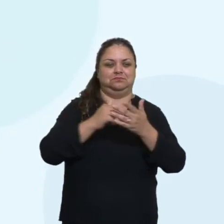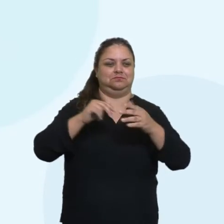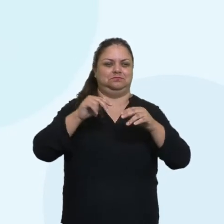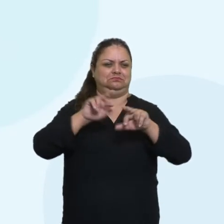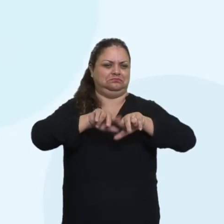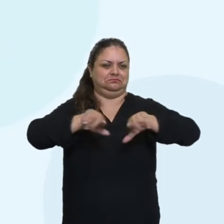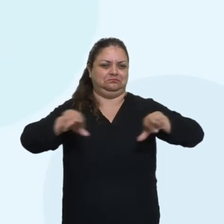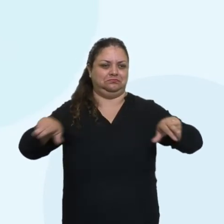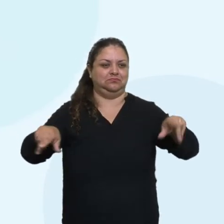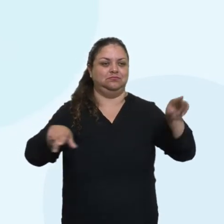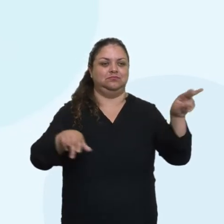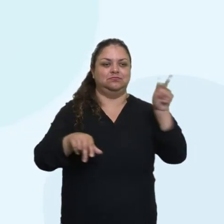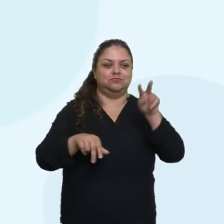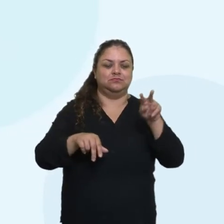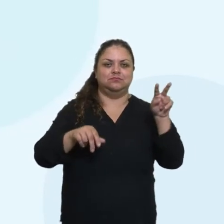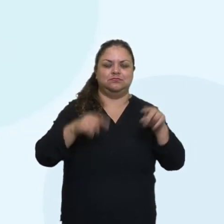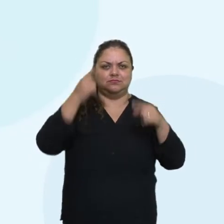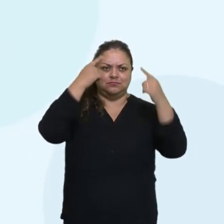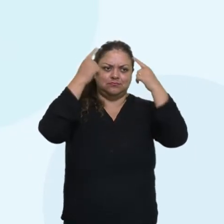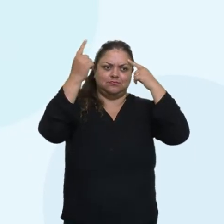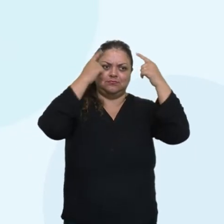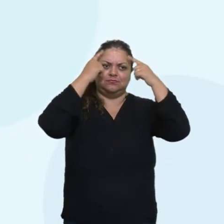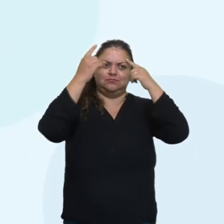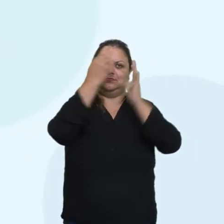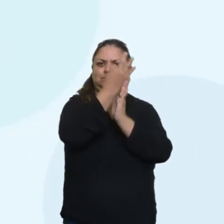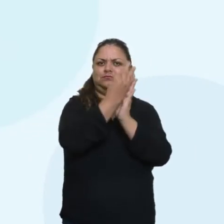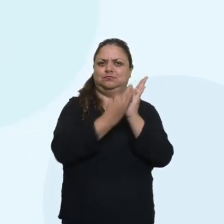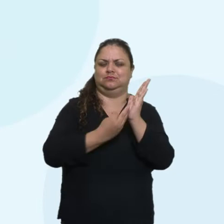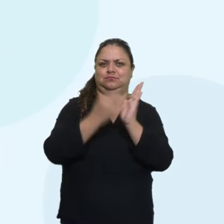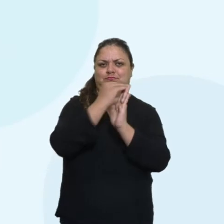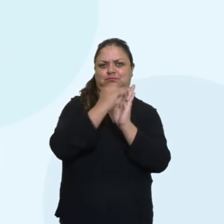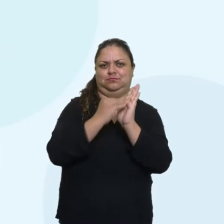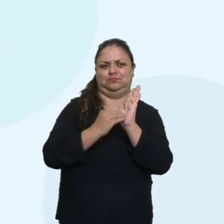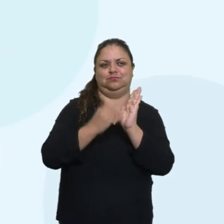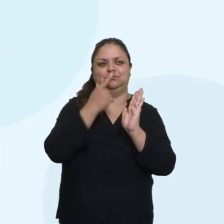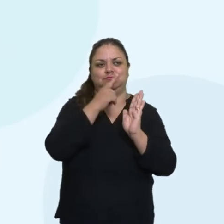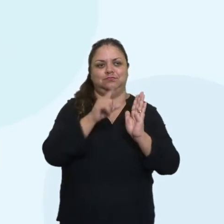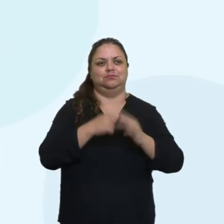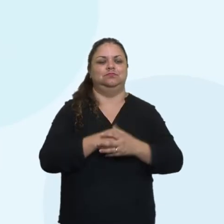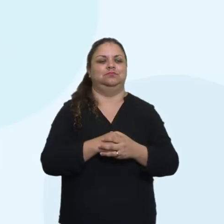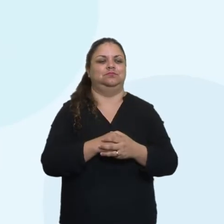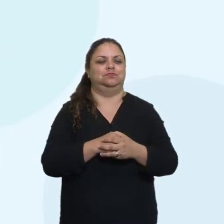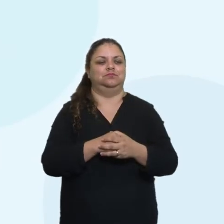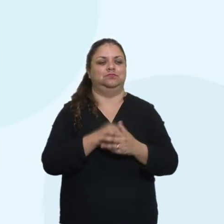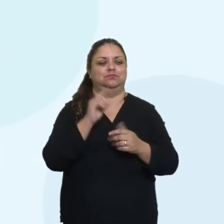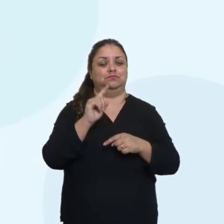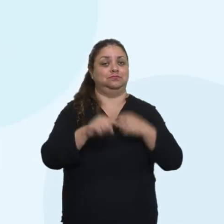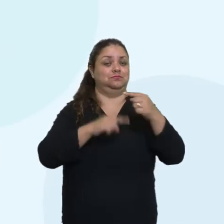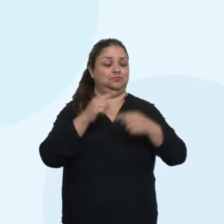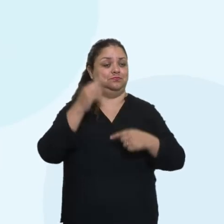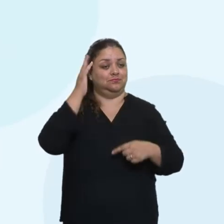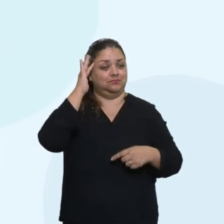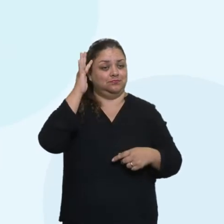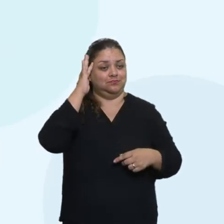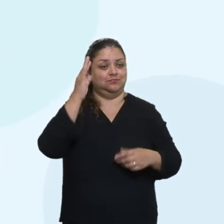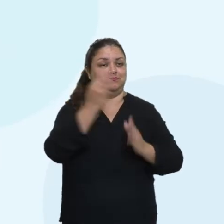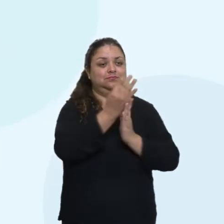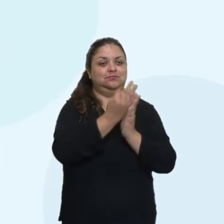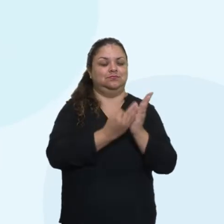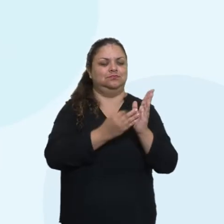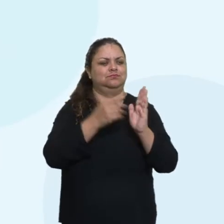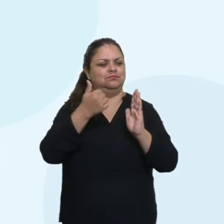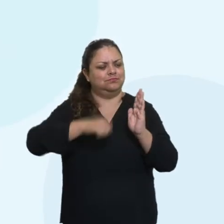representar diferentes ideias e assuntos em textos Mas eu posso pensar Depois desses vários textos em